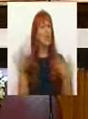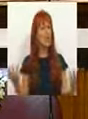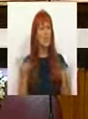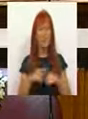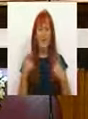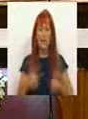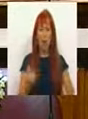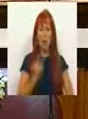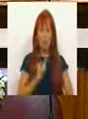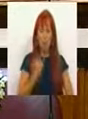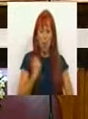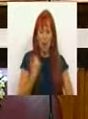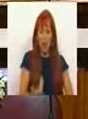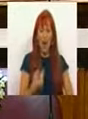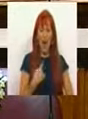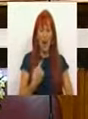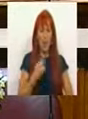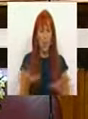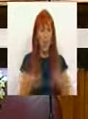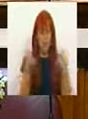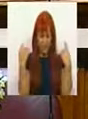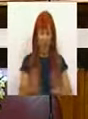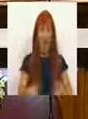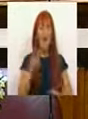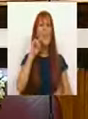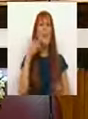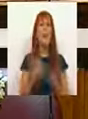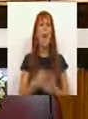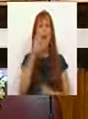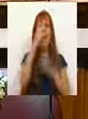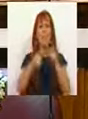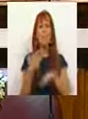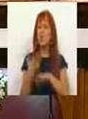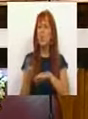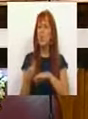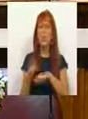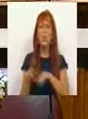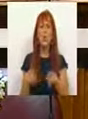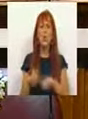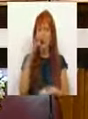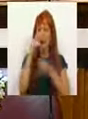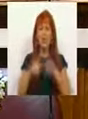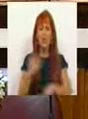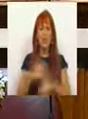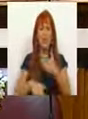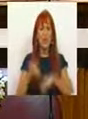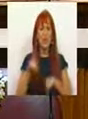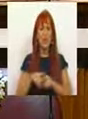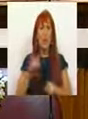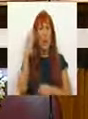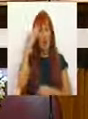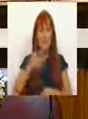deputados, temos a obrigação e o dever coletivo de garantir às pessoas excluídas, às pessoas com deficiência